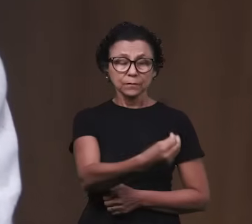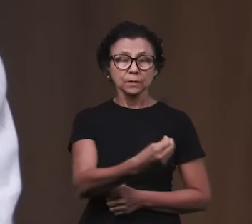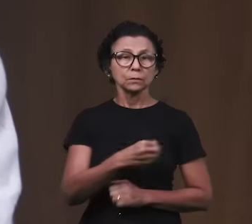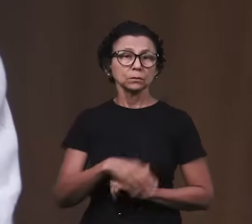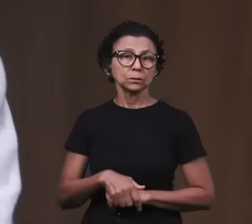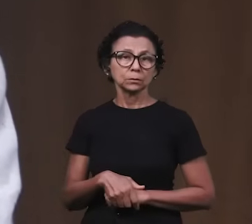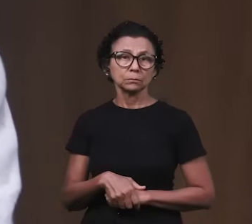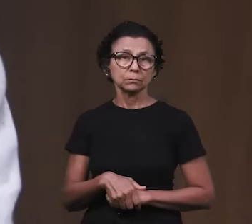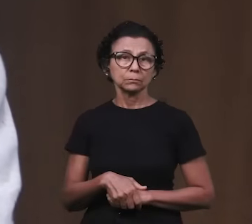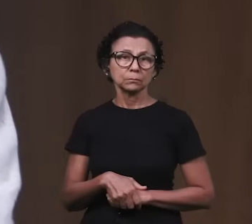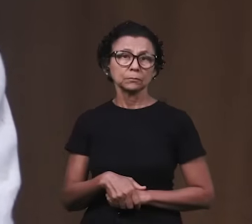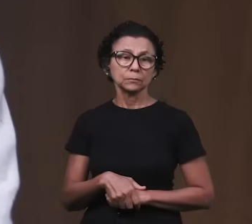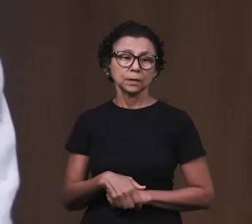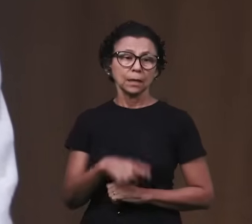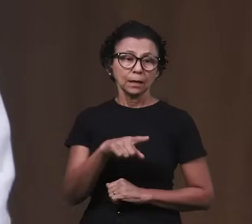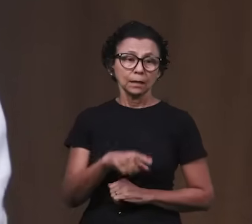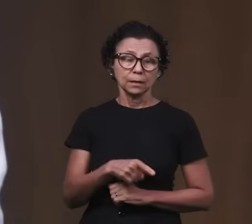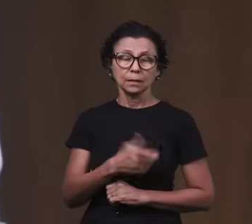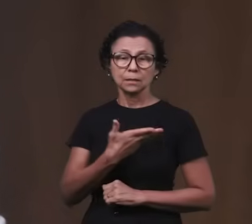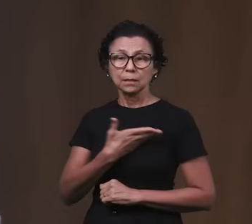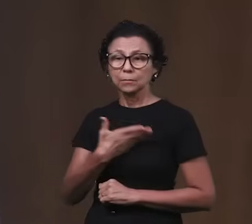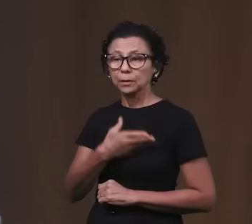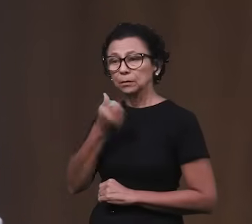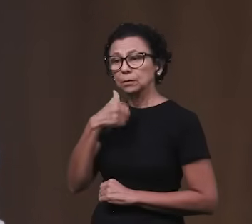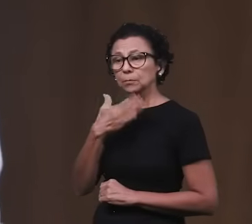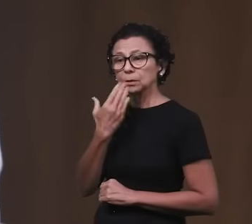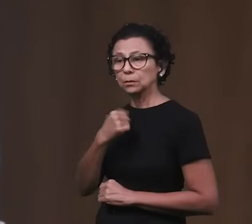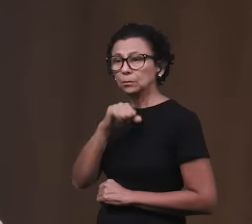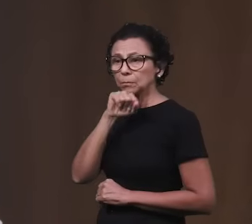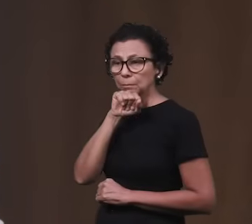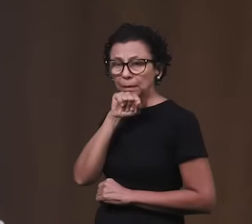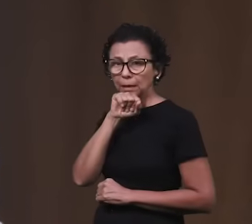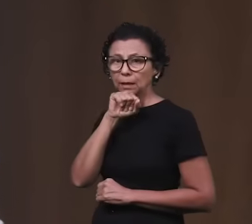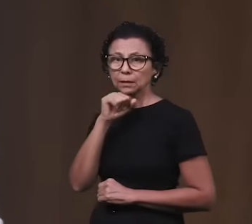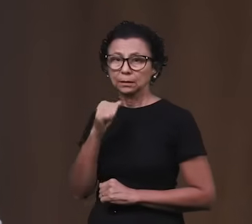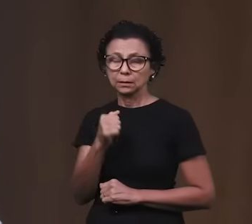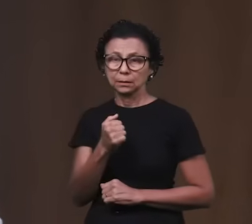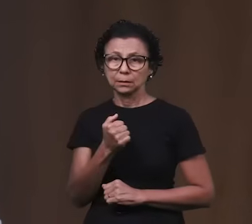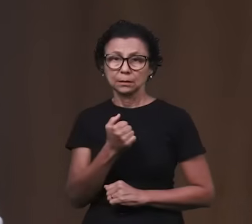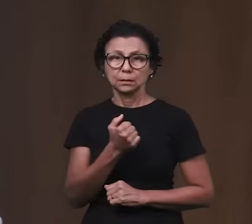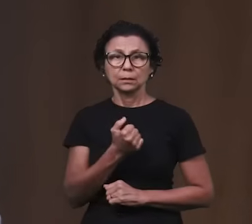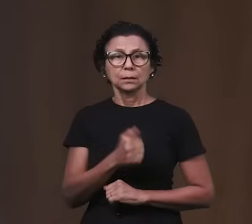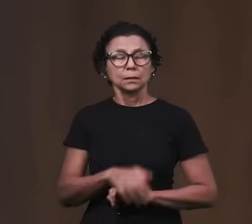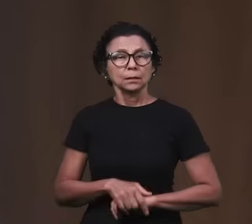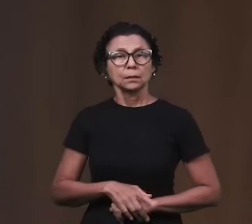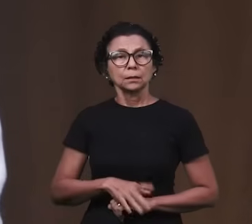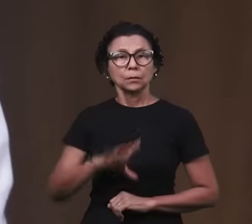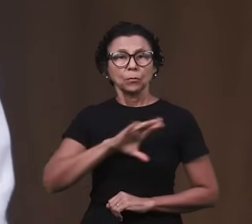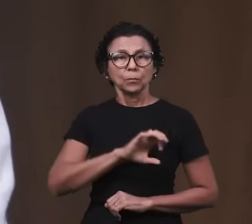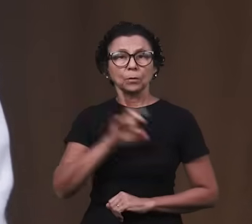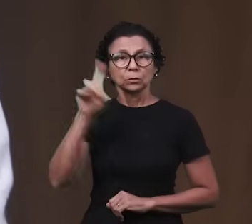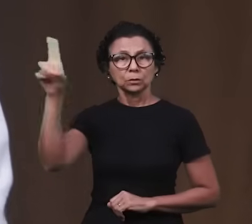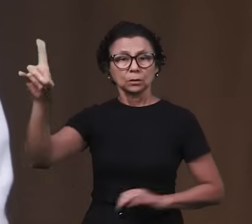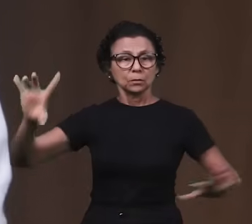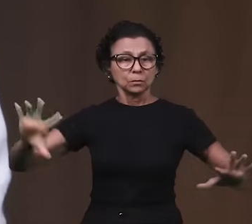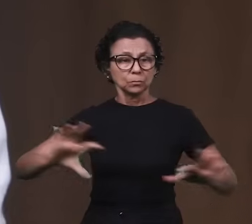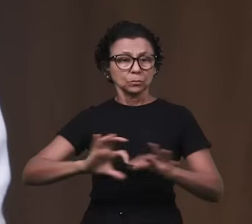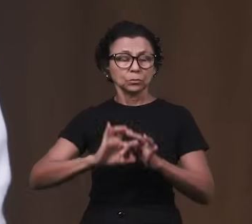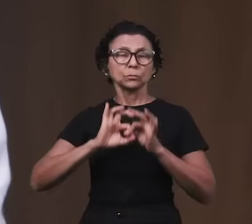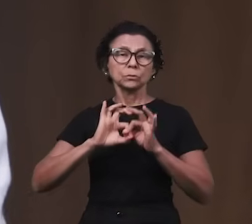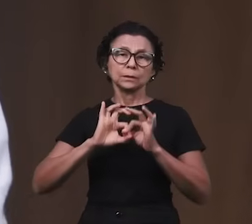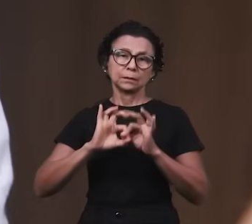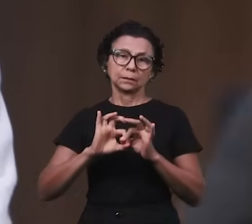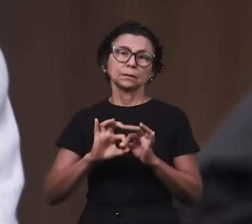pais. Porque é essa amizade, que é o amor de Deus que nos une, é a comunhão, é que